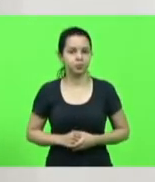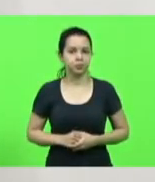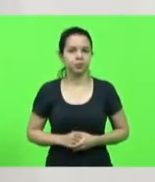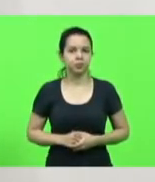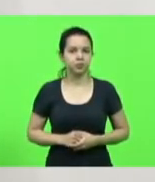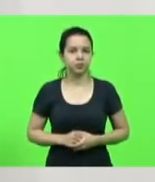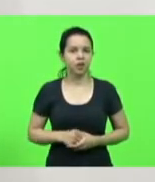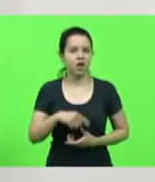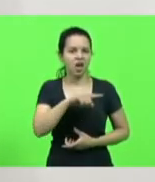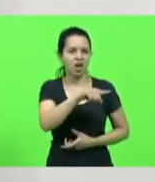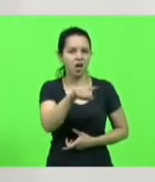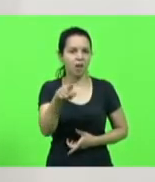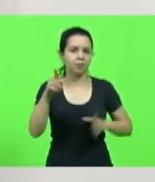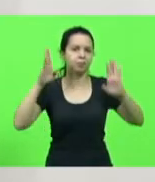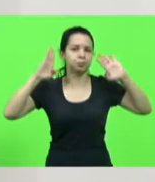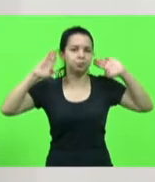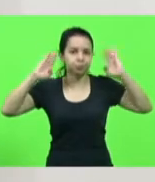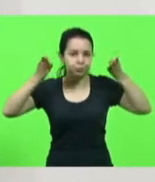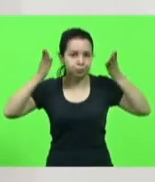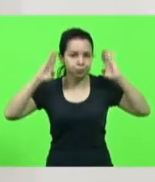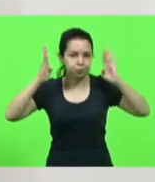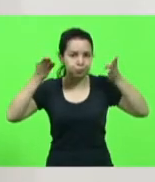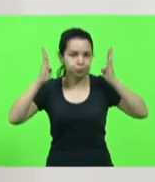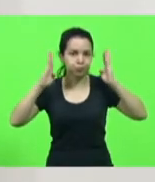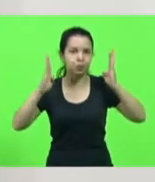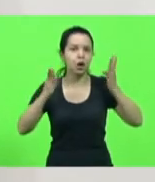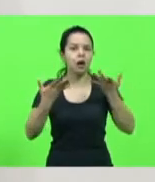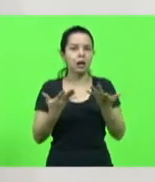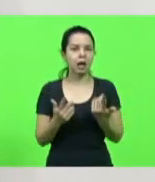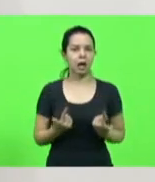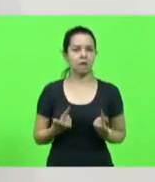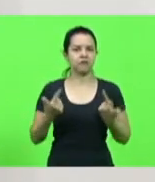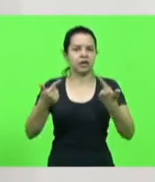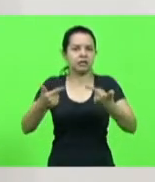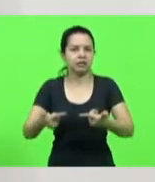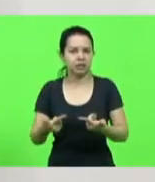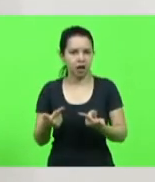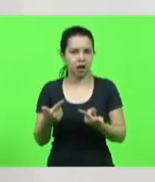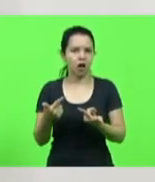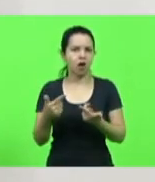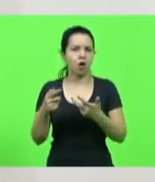esses burros querem enfrentar o agronegócio.